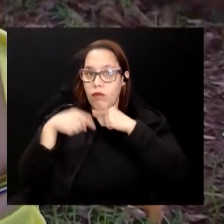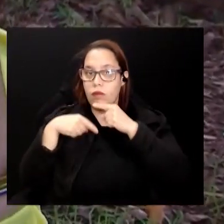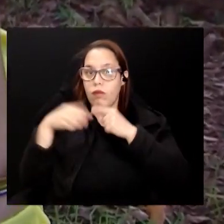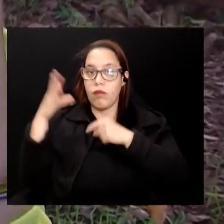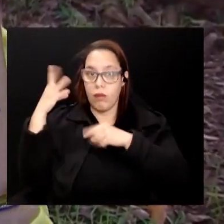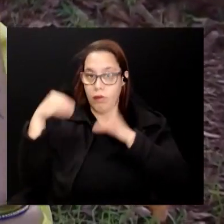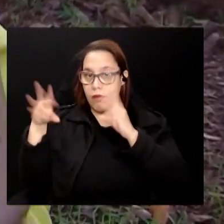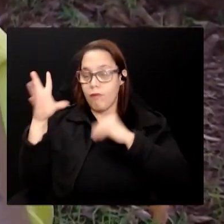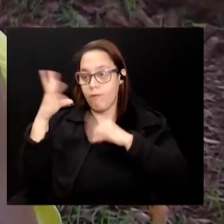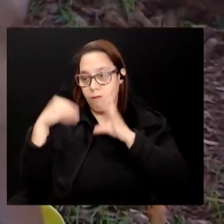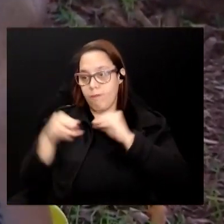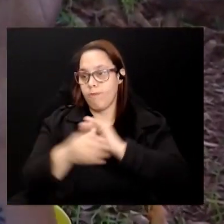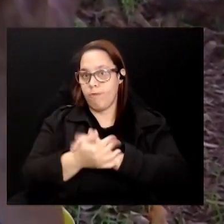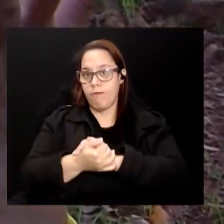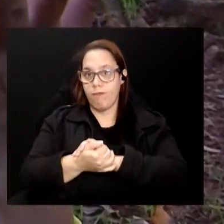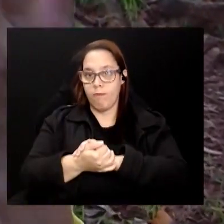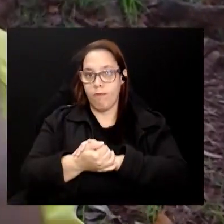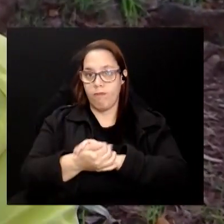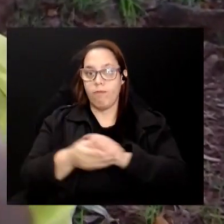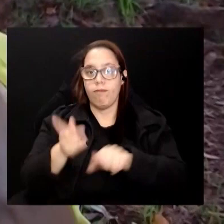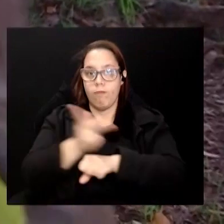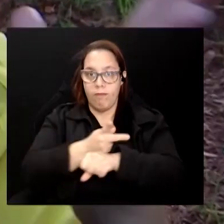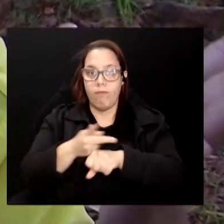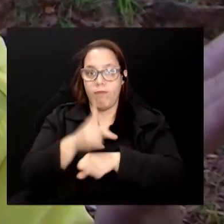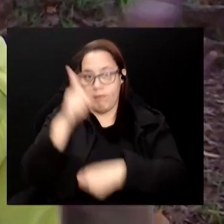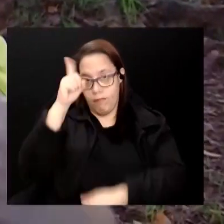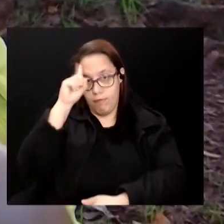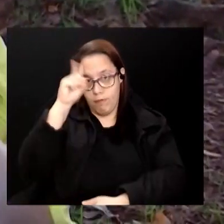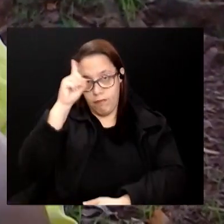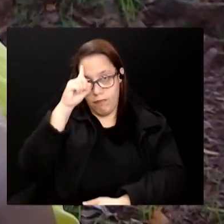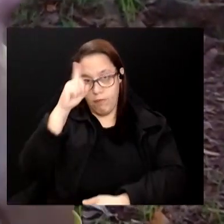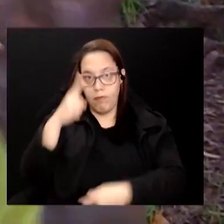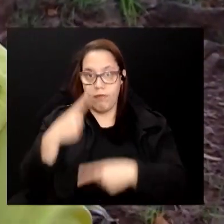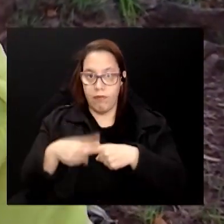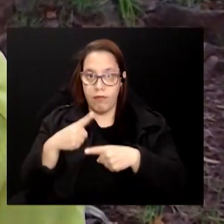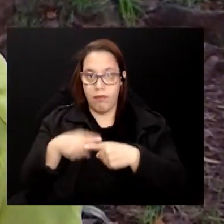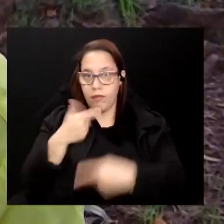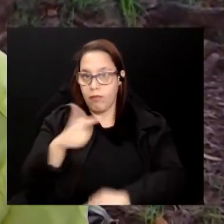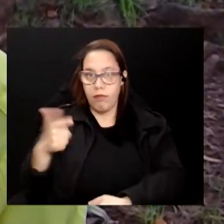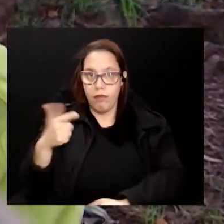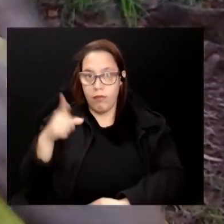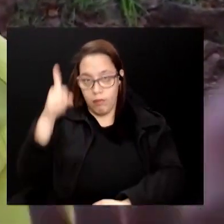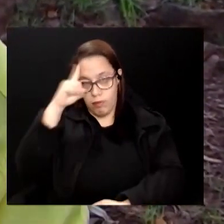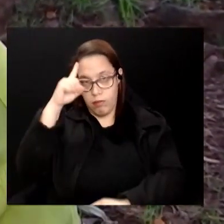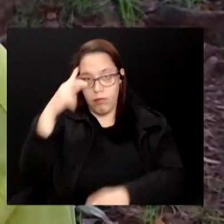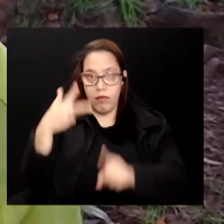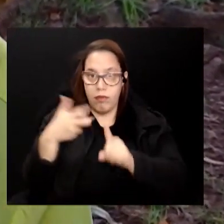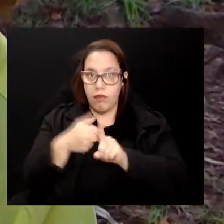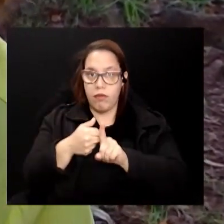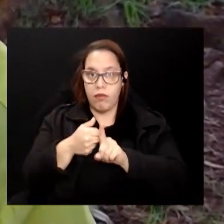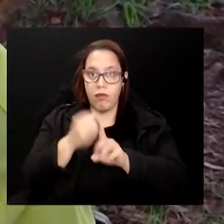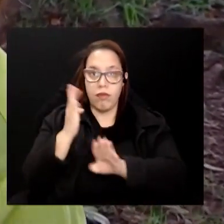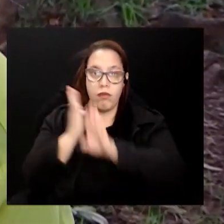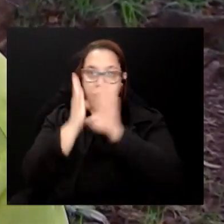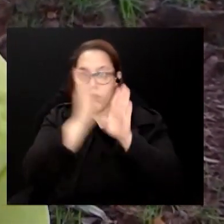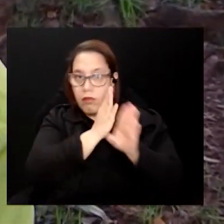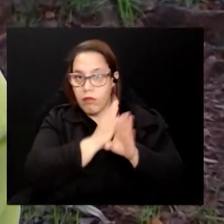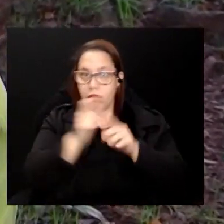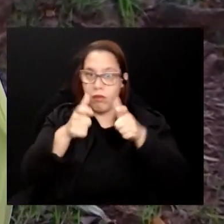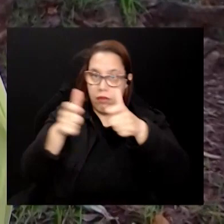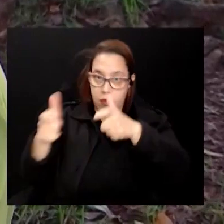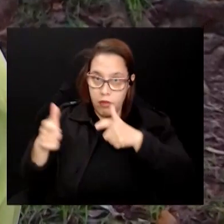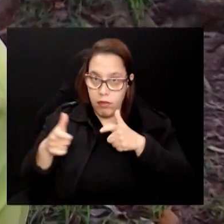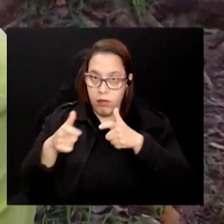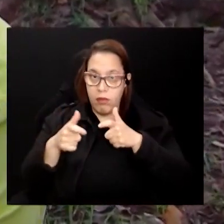eu sempre procuro estar em dia, porque hoje, se você não tá em dia com as vacinas, você não entra em certos lugares, né? Há uma cobrança também,